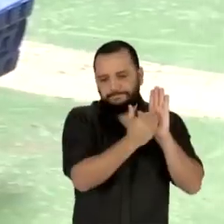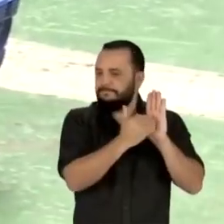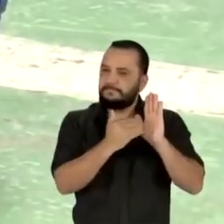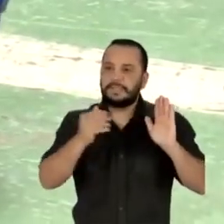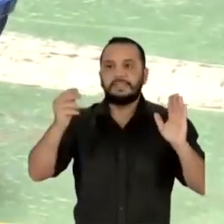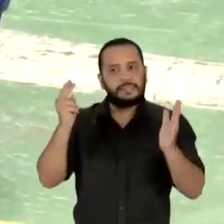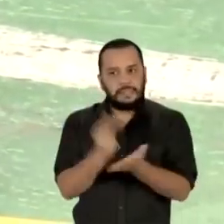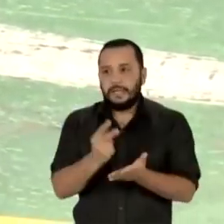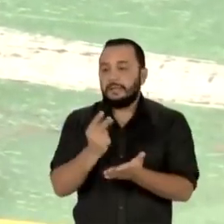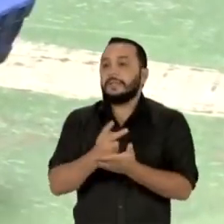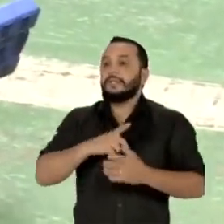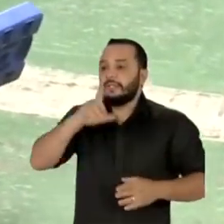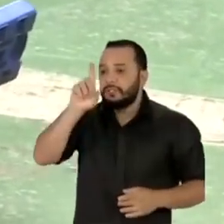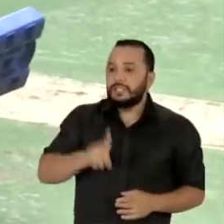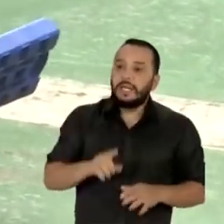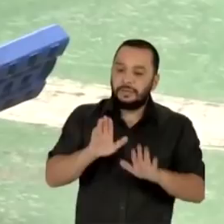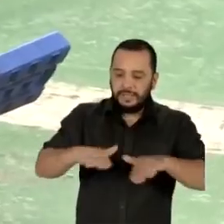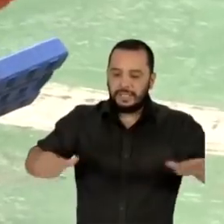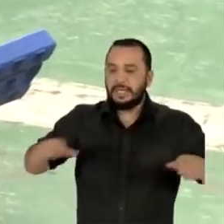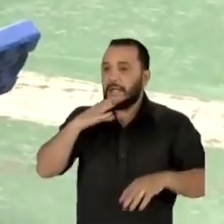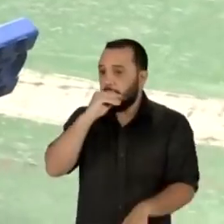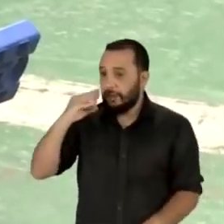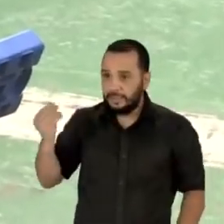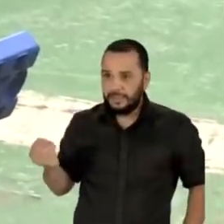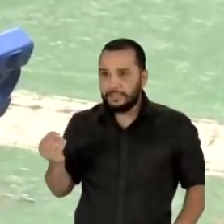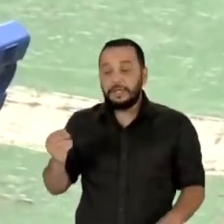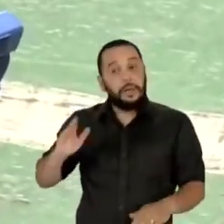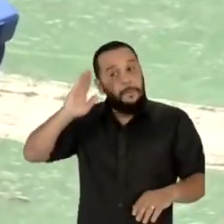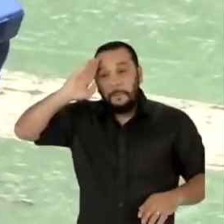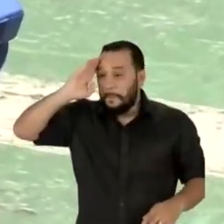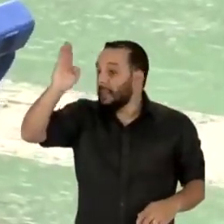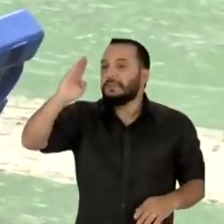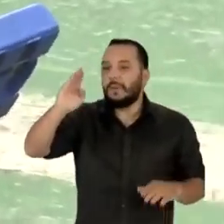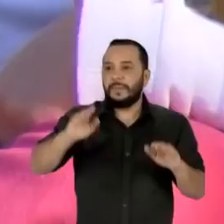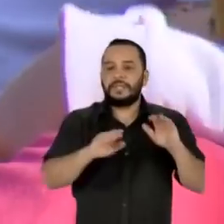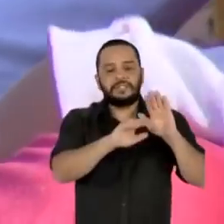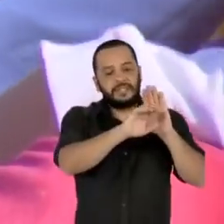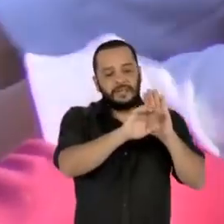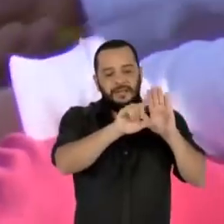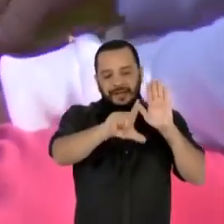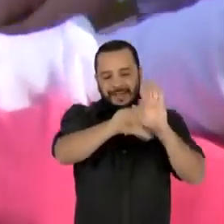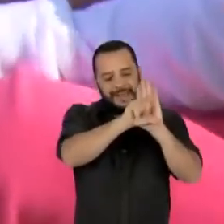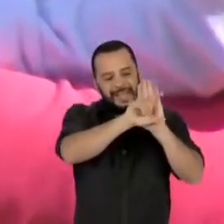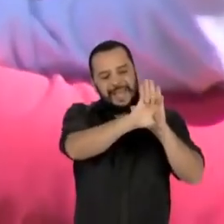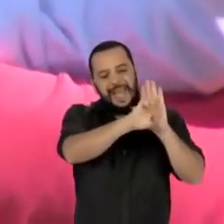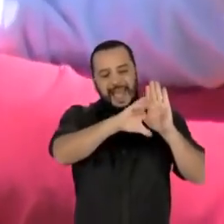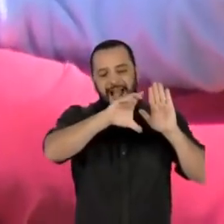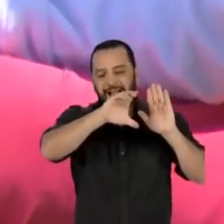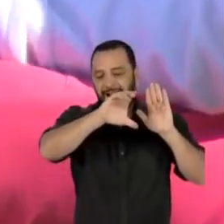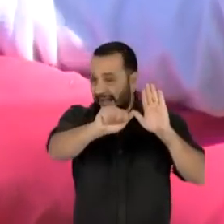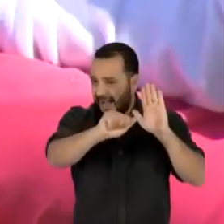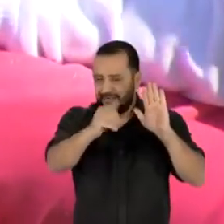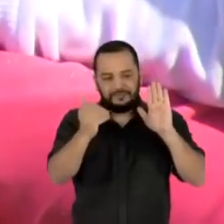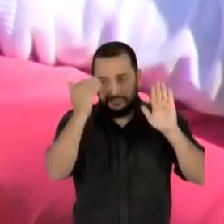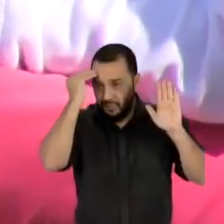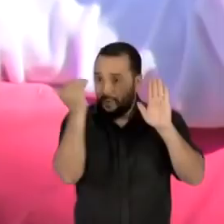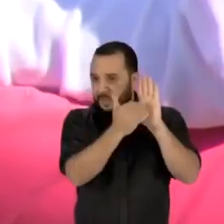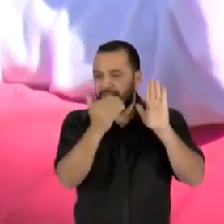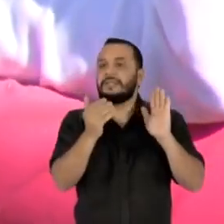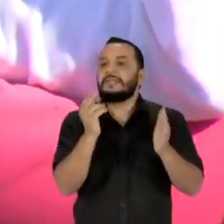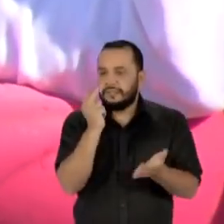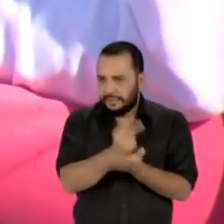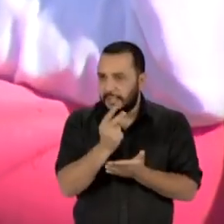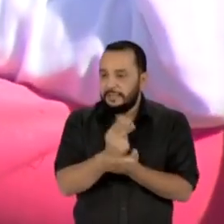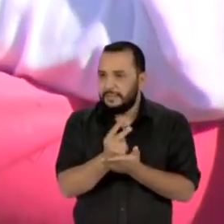digam respeito a direitos de crianças adolescentes né mas principalmente o eca ele nunca pode colocar com 20 são dele acima do que diz o eca